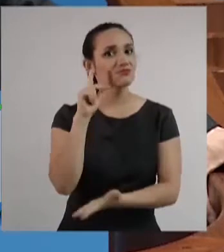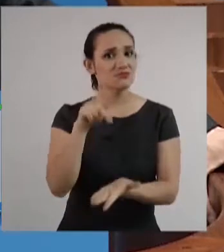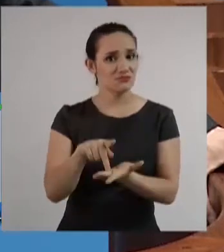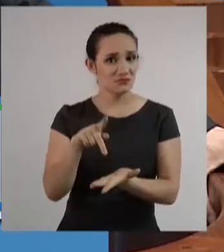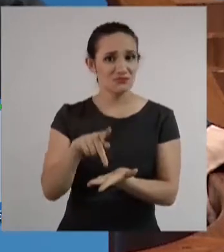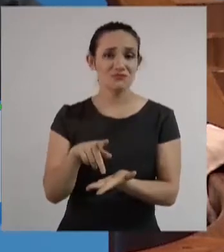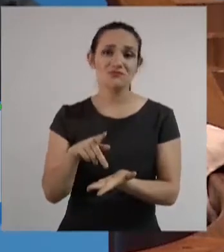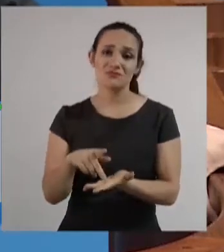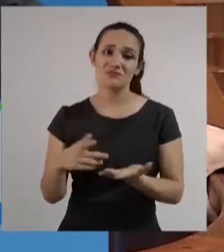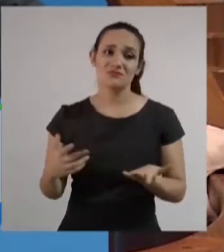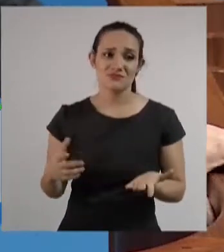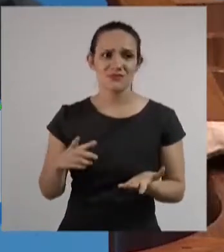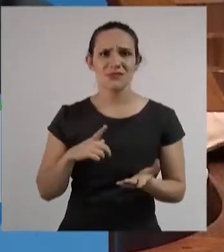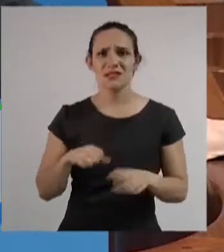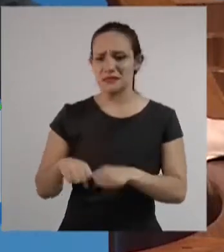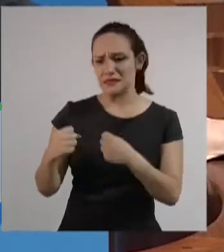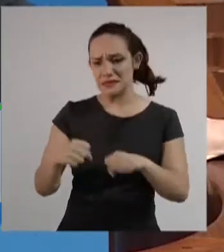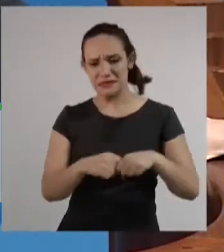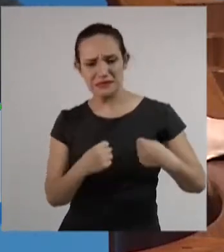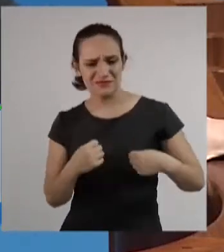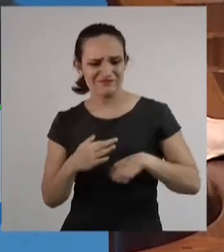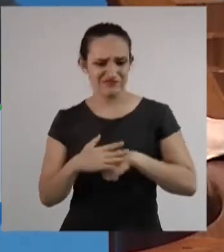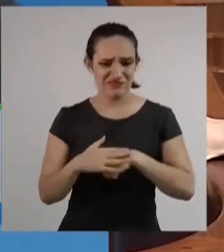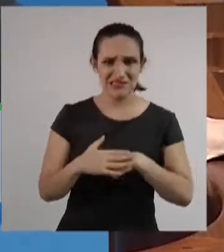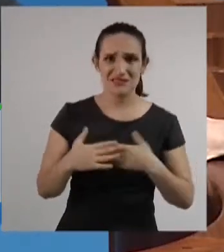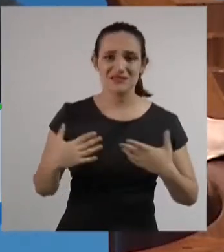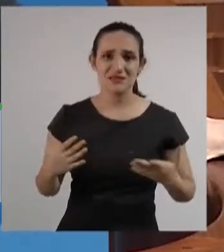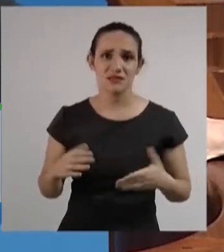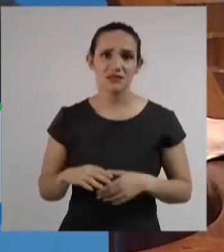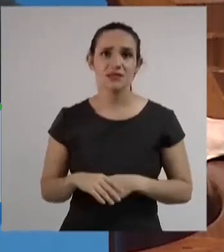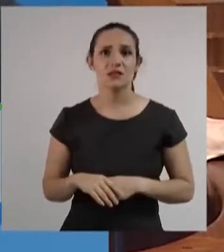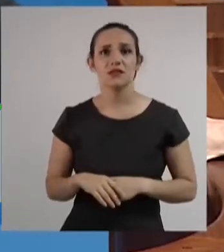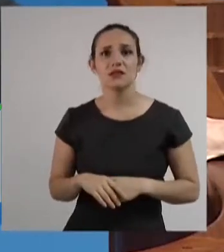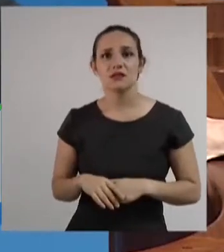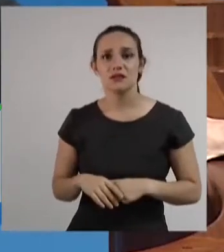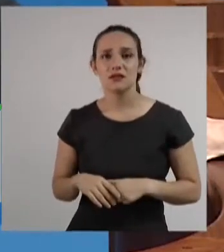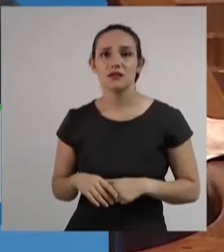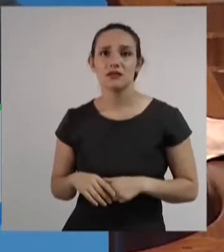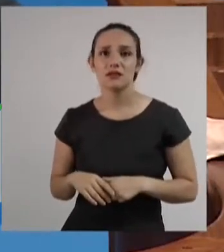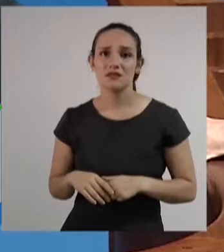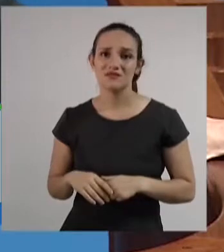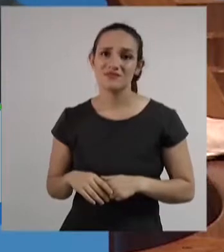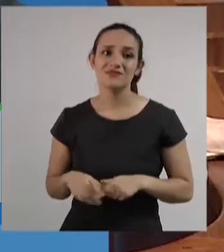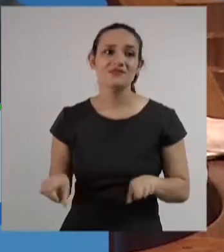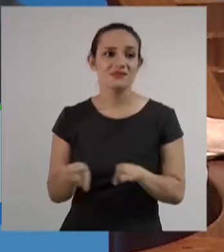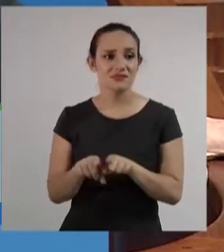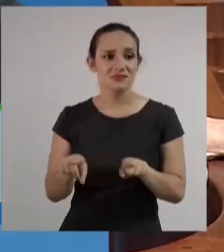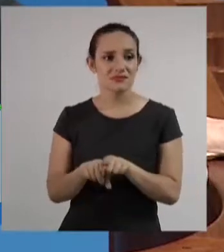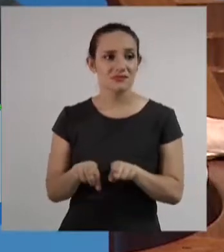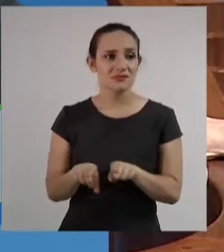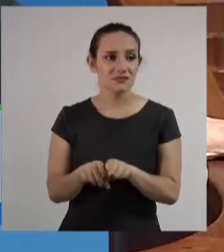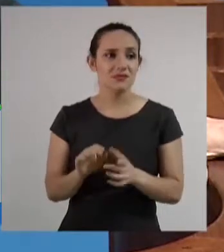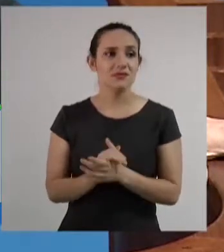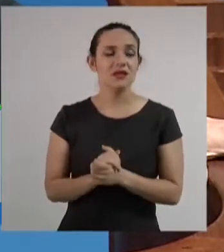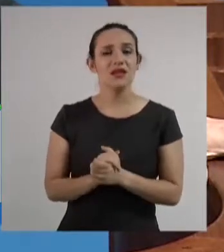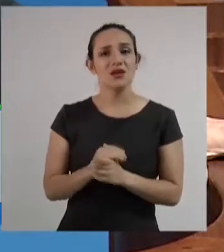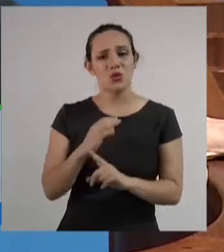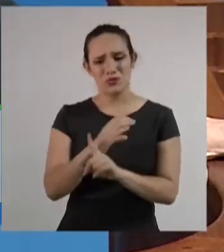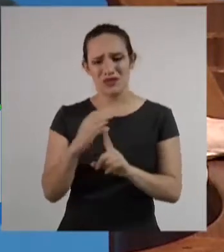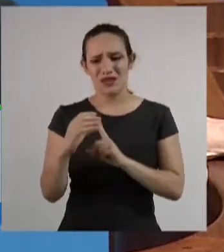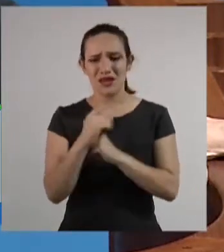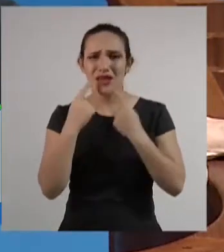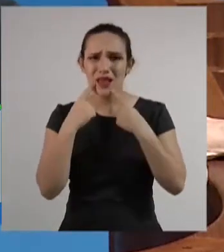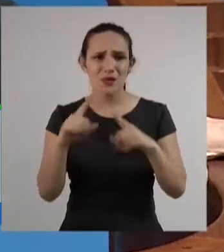grave, muitas lesões, e a comunidade reclama que